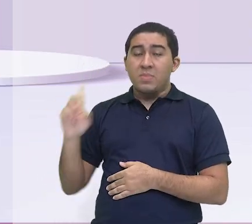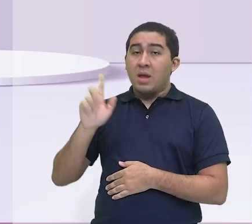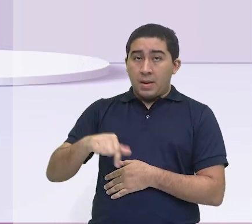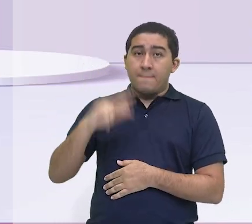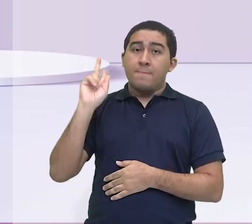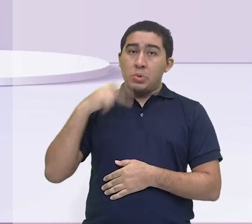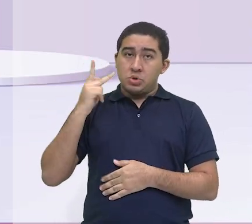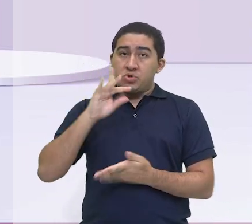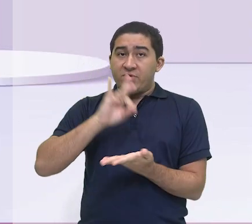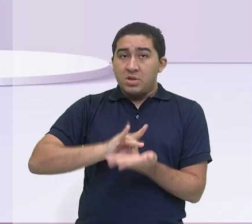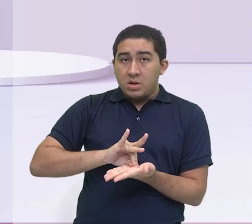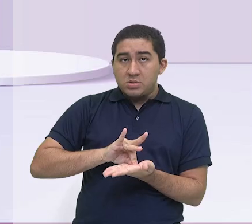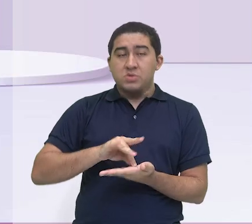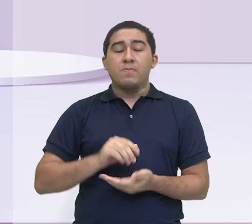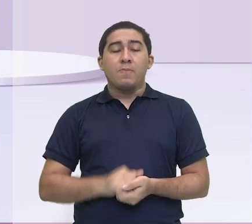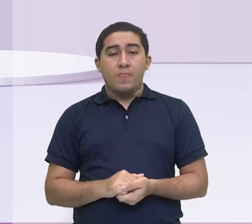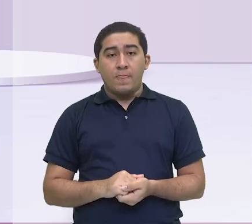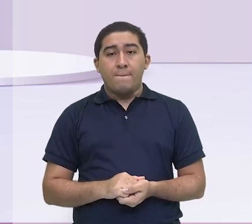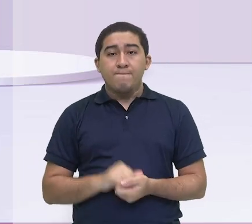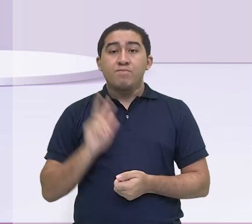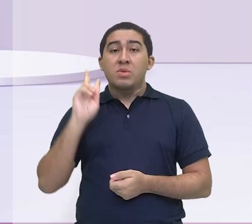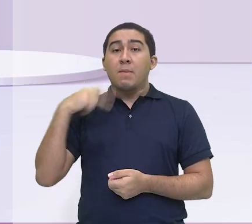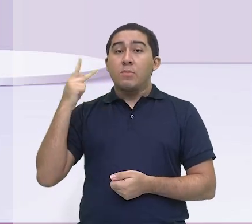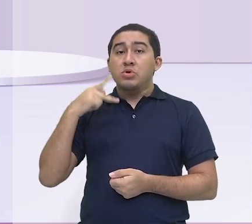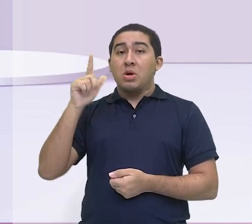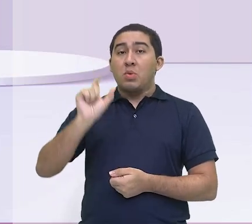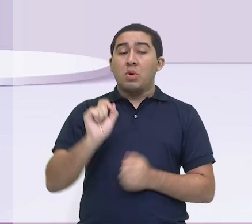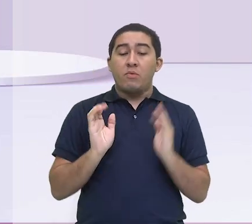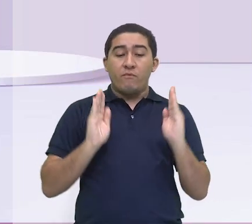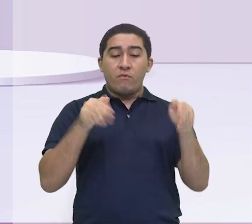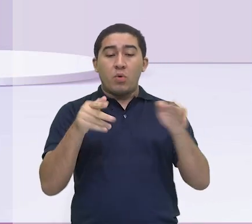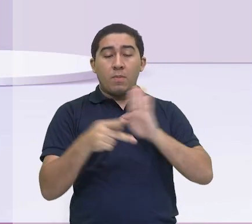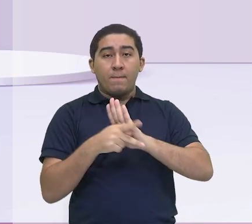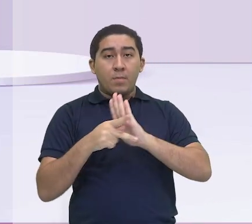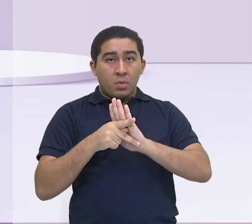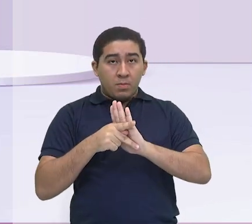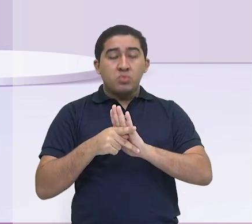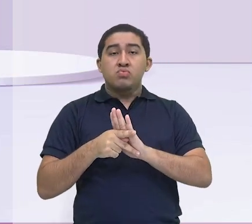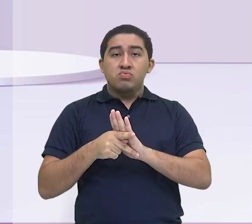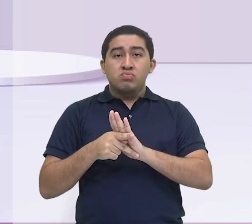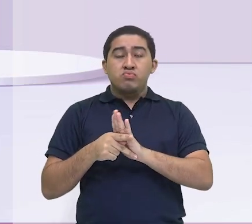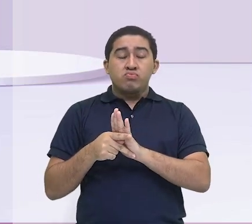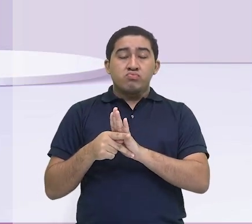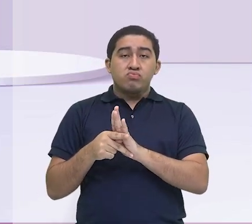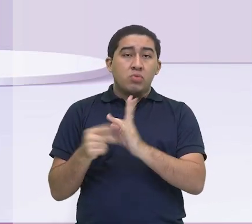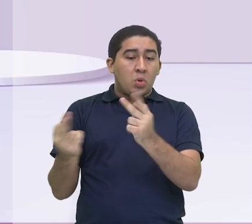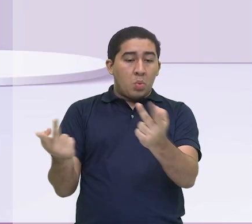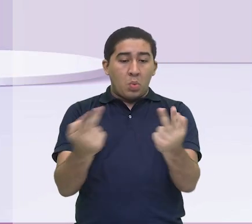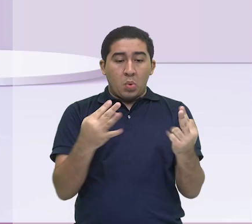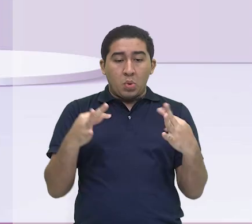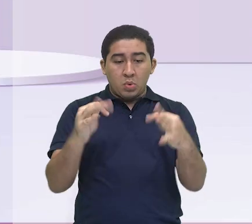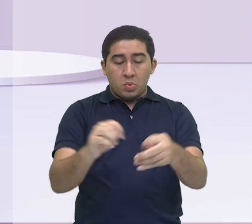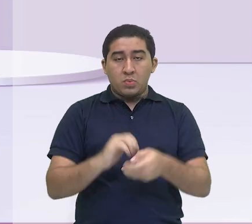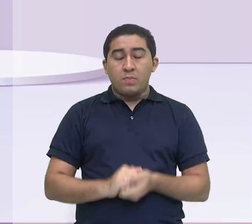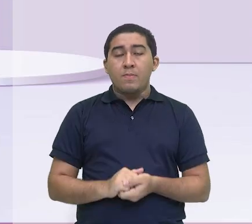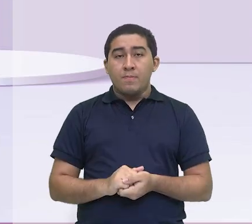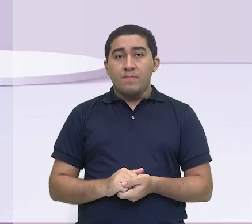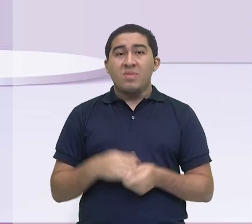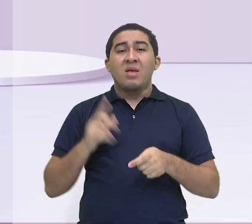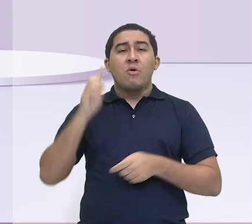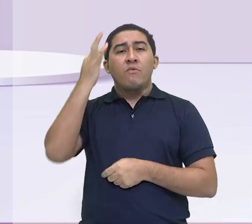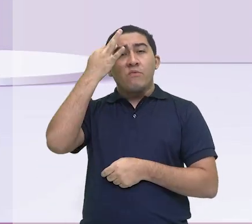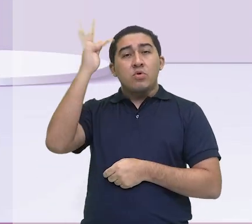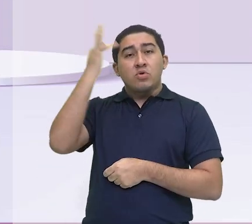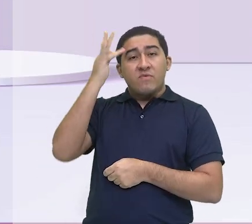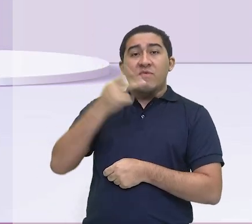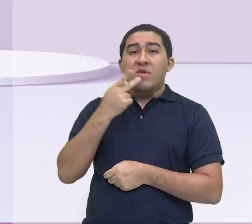política, tá? A política é voltada para o bem comum. O que a filosofia fala sobre